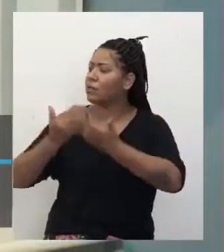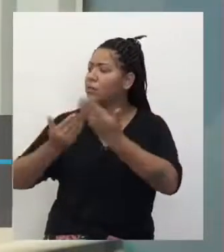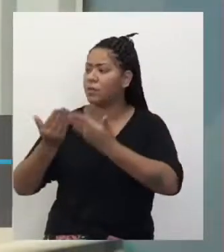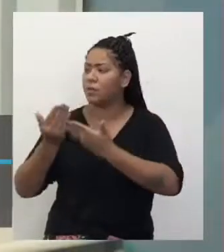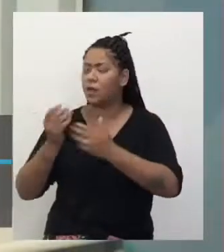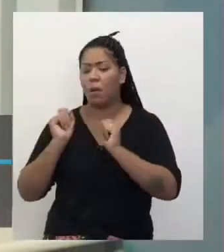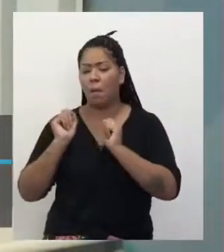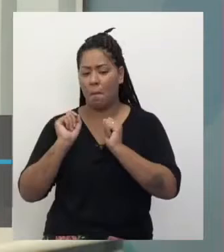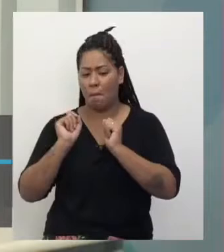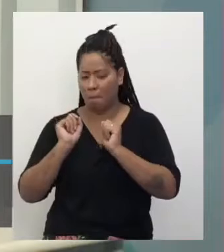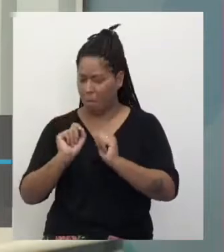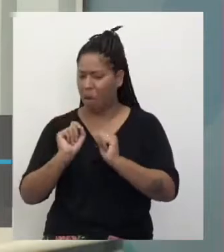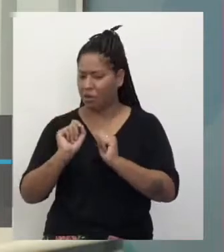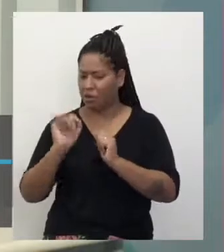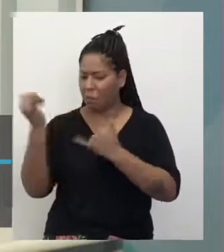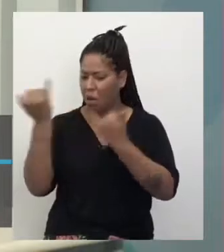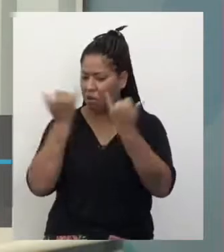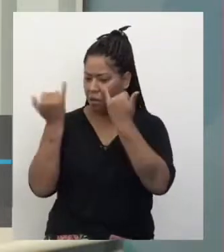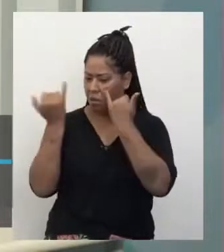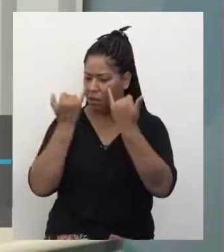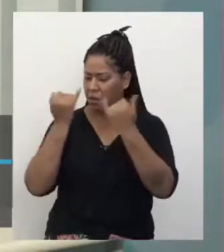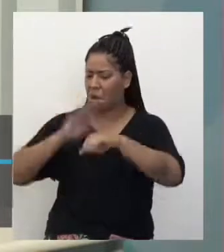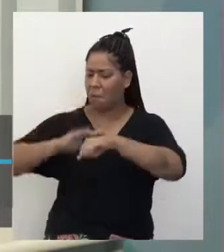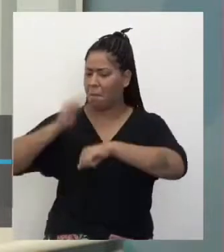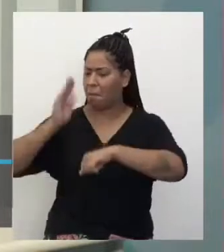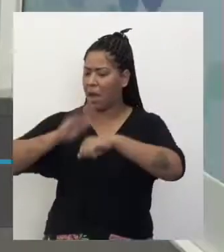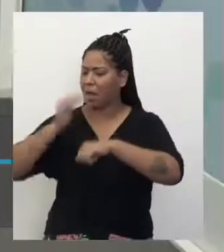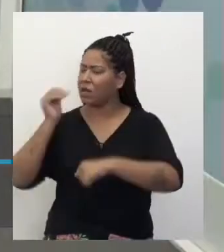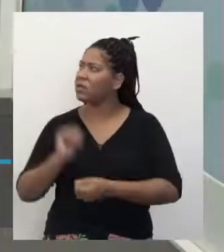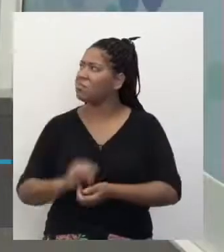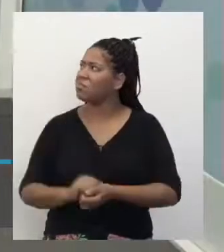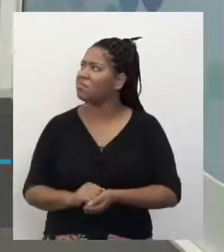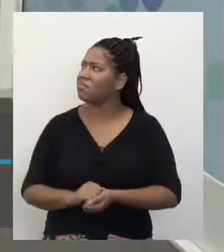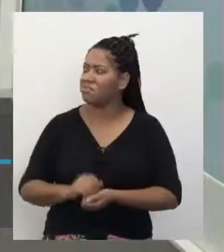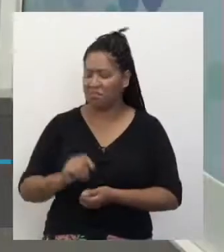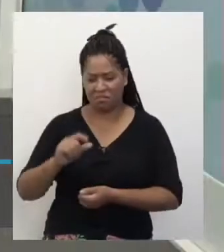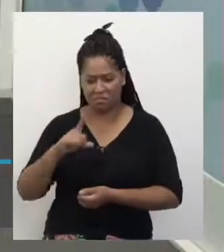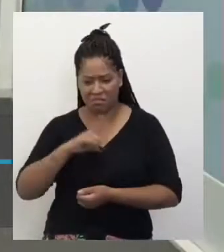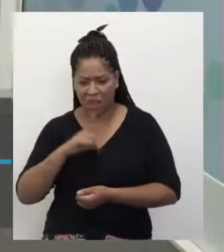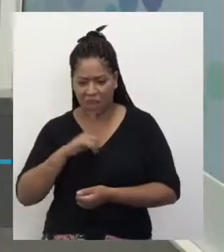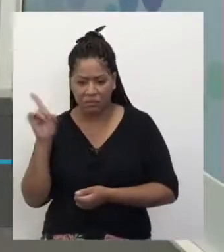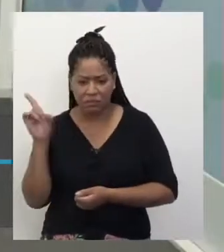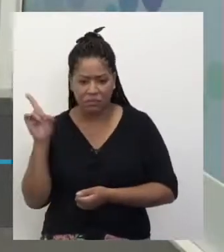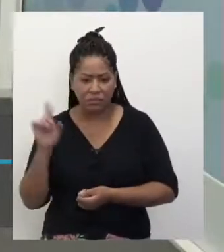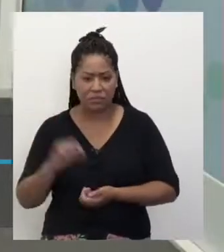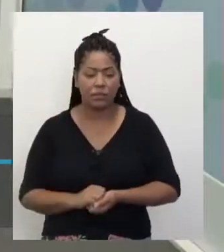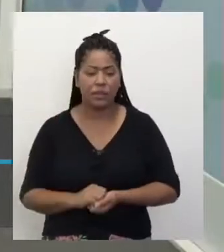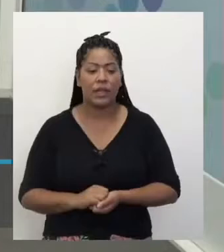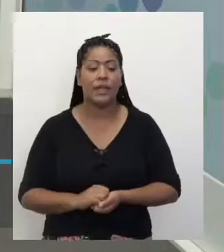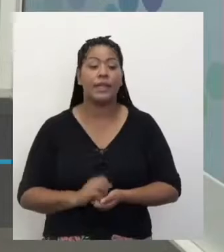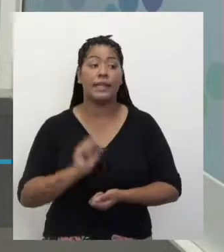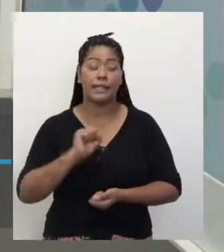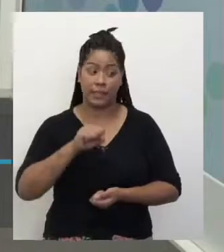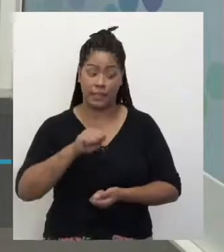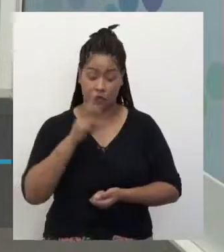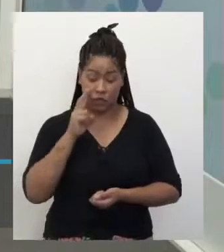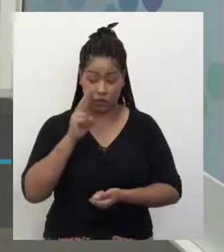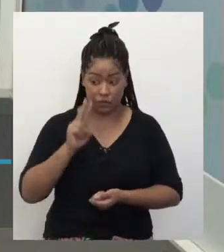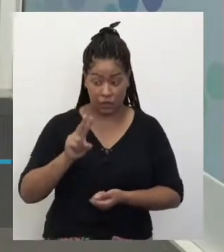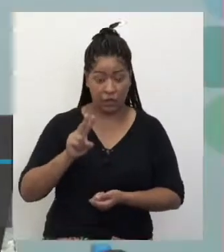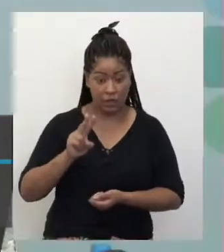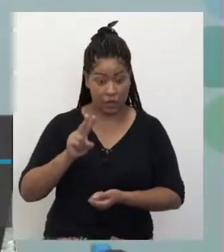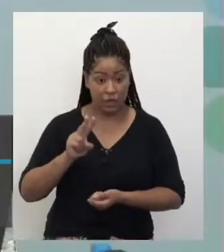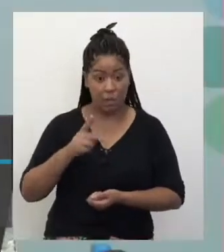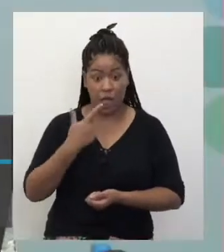Poderia inferir alguma informação a mais sobre essa tirinha para nós? Sim, como a gente percebe que aqui temos a linguagem mista, né? Tanto